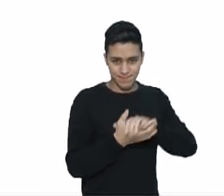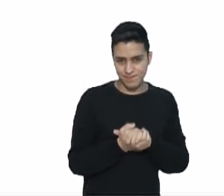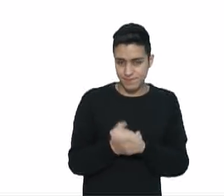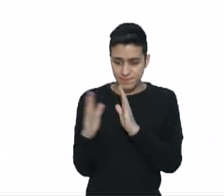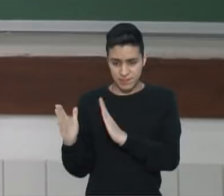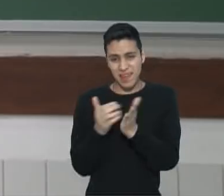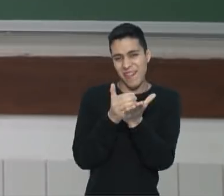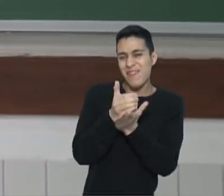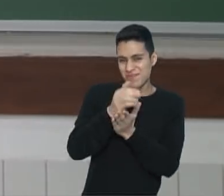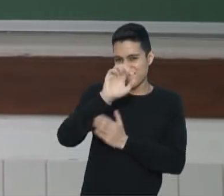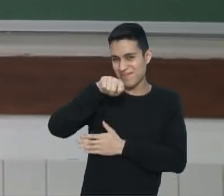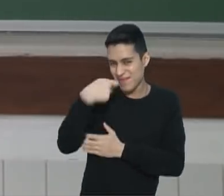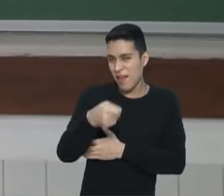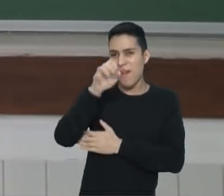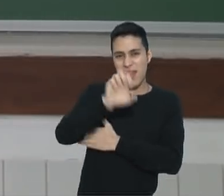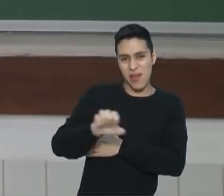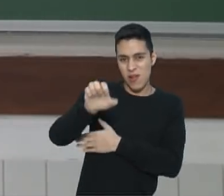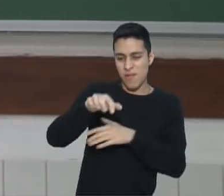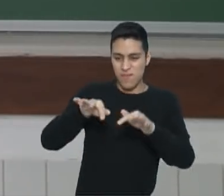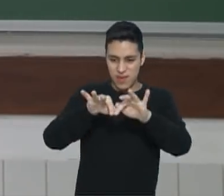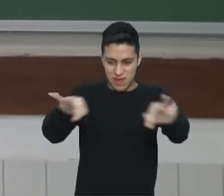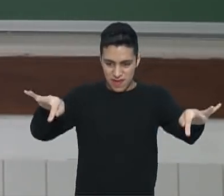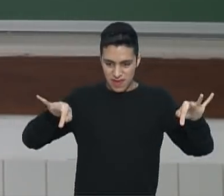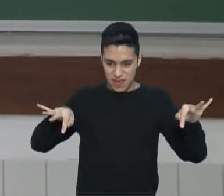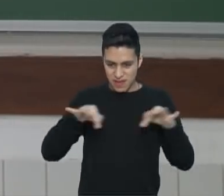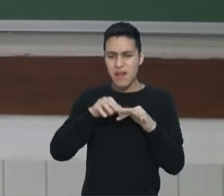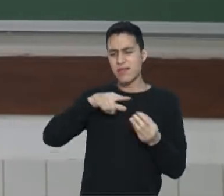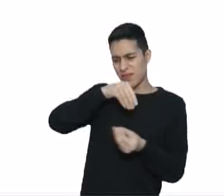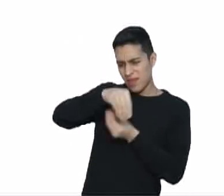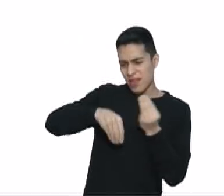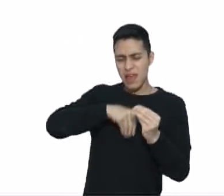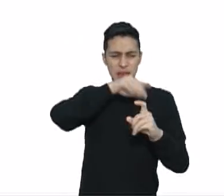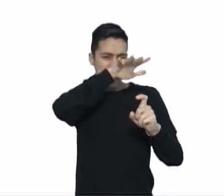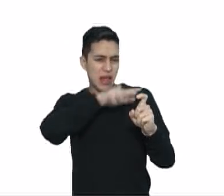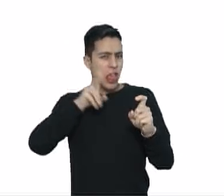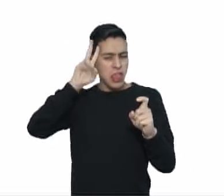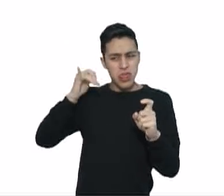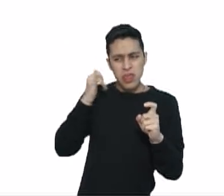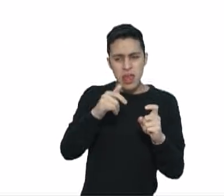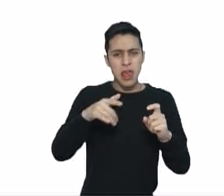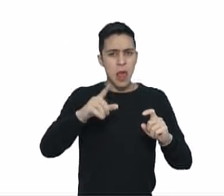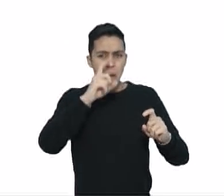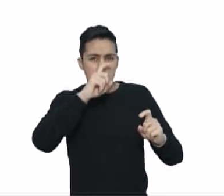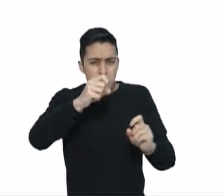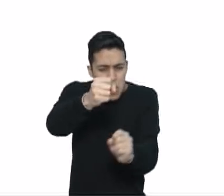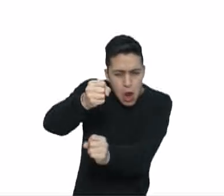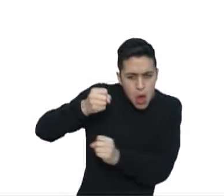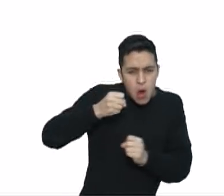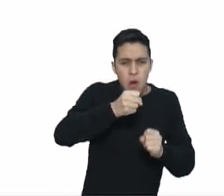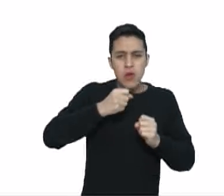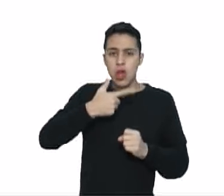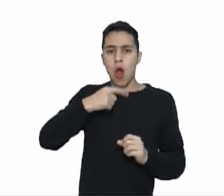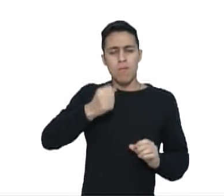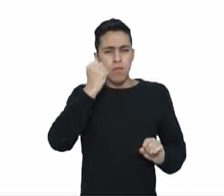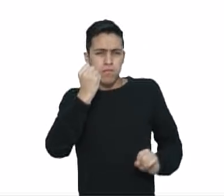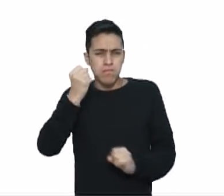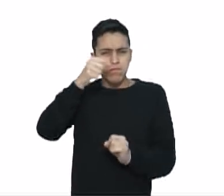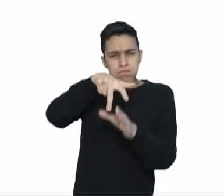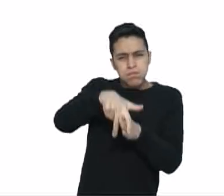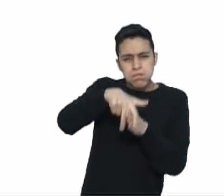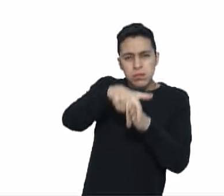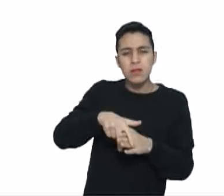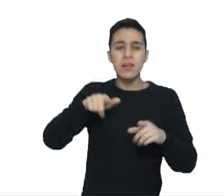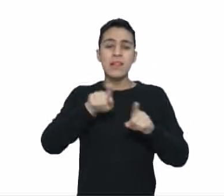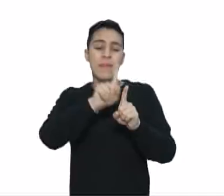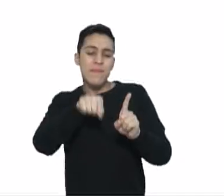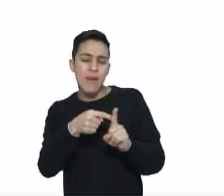da Europa feudal, que vai ser formada em cima de lendas, mitos, bruxas, magos, cavaleiros, reis e uma igreja que cada